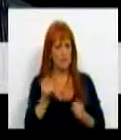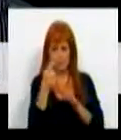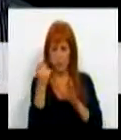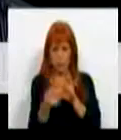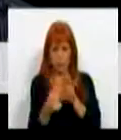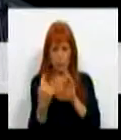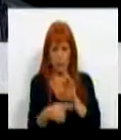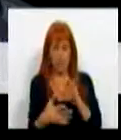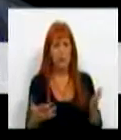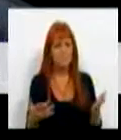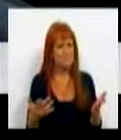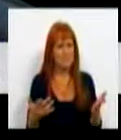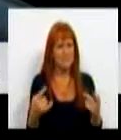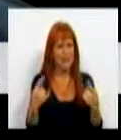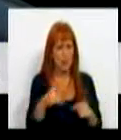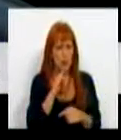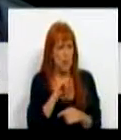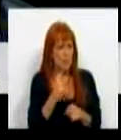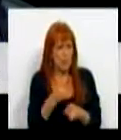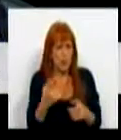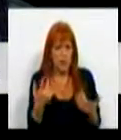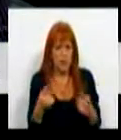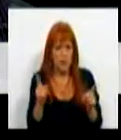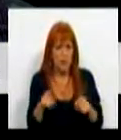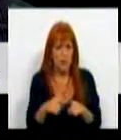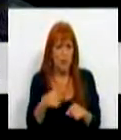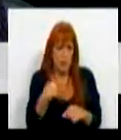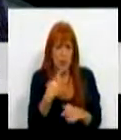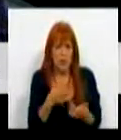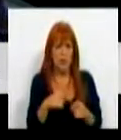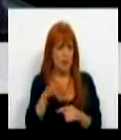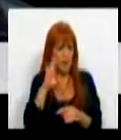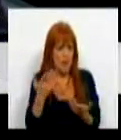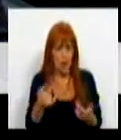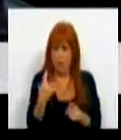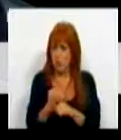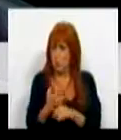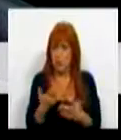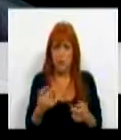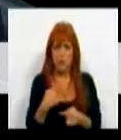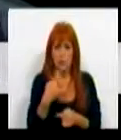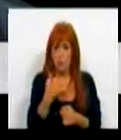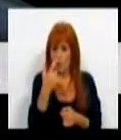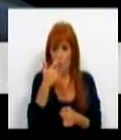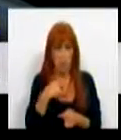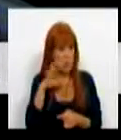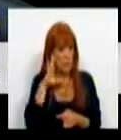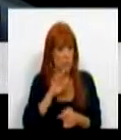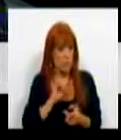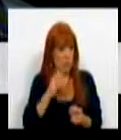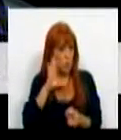depositantes, e tinha nome, porque de facto também, devo dizer, sabendo agora estas coisas, as pessoas não